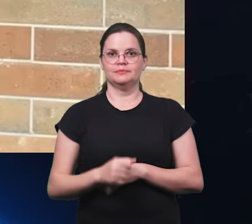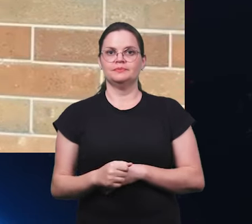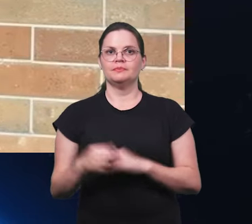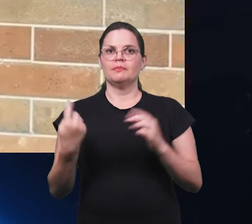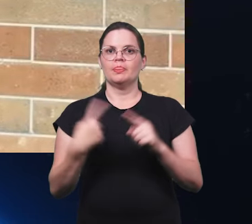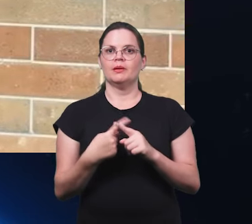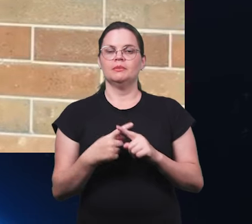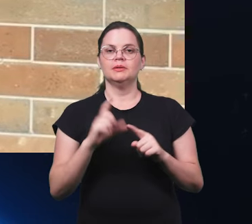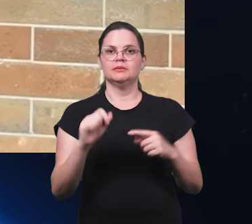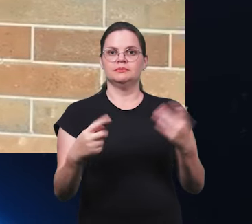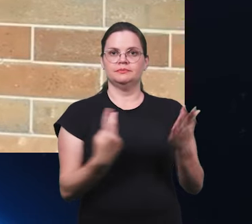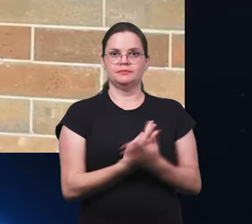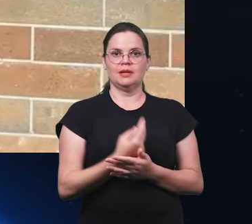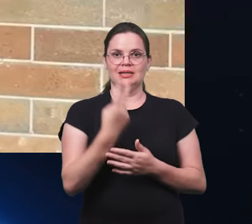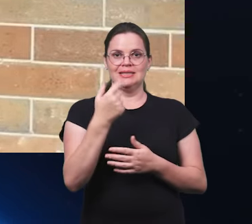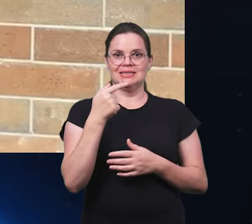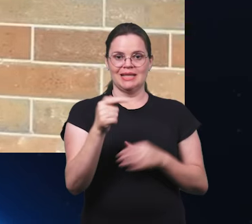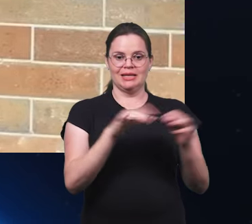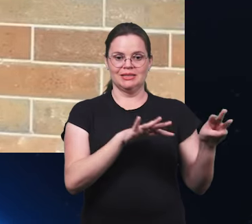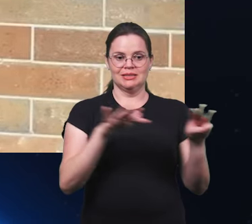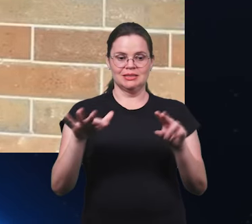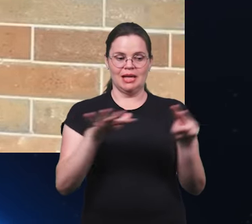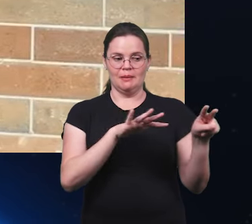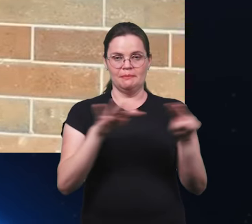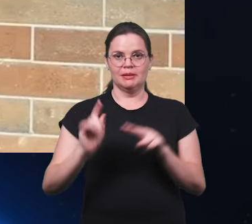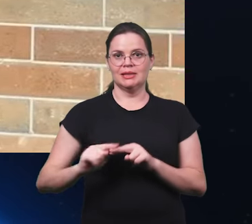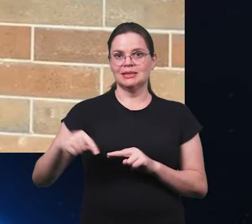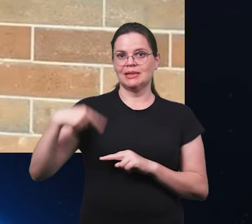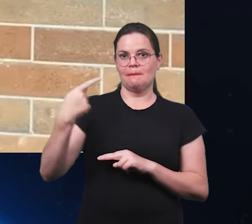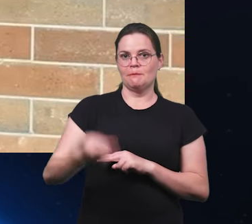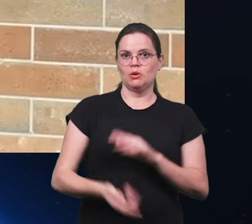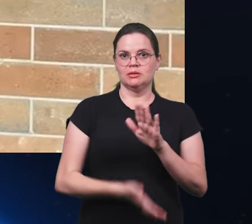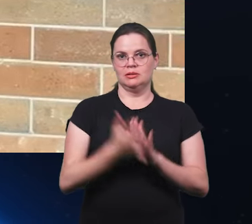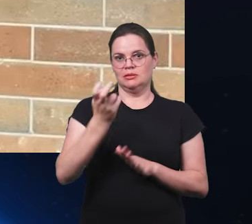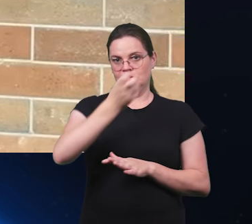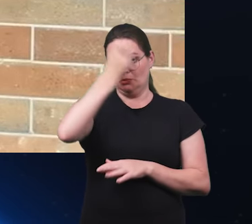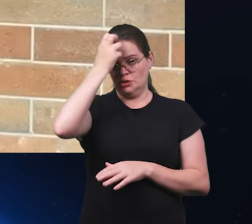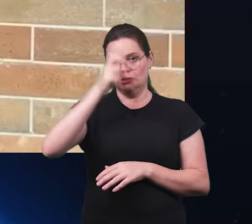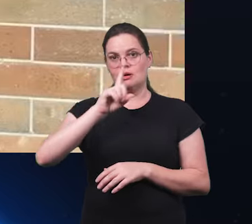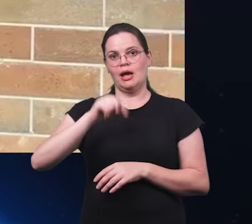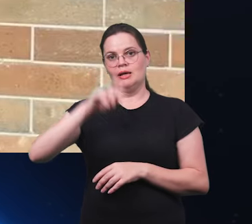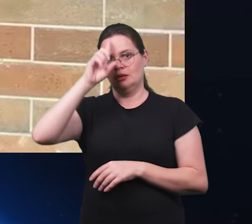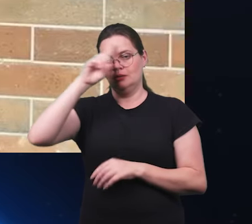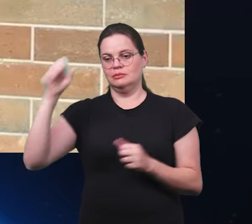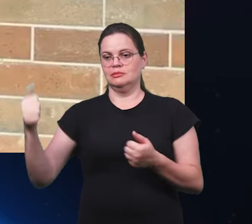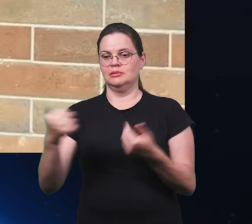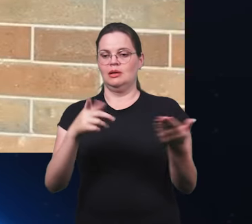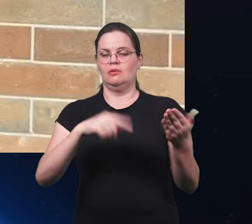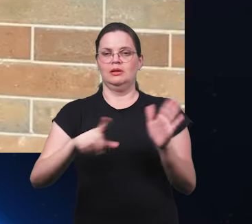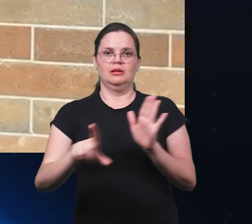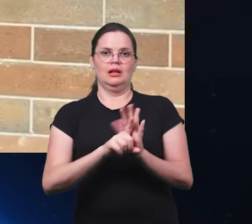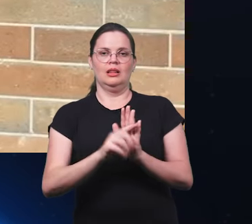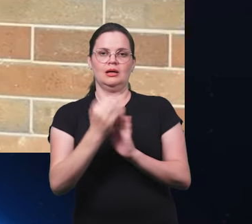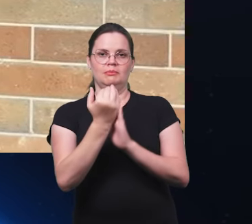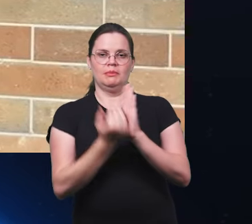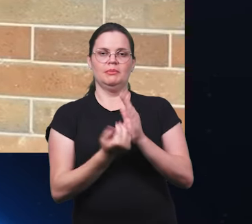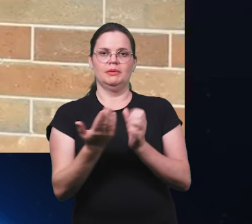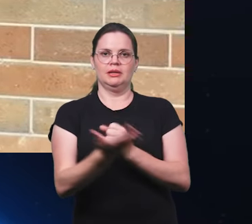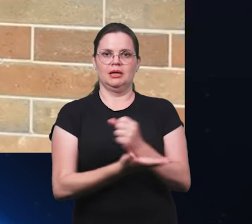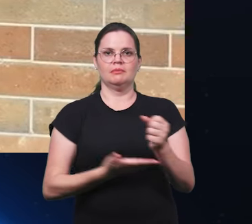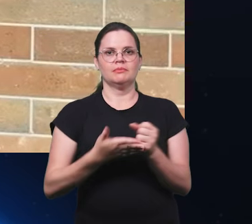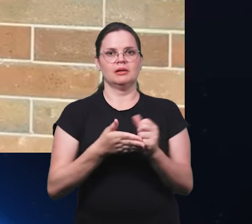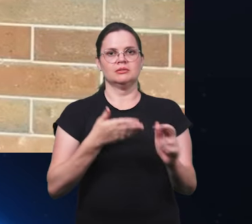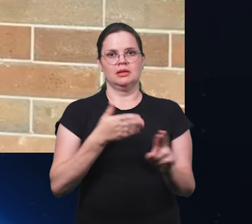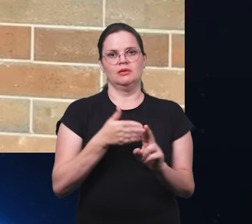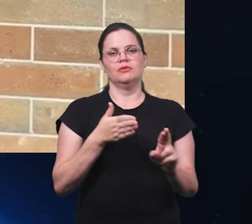Sinai, que Deus deu a lei, né? Que foi escrita em tábuas de pedra. E aquilo era a base da aliança de Israel. E o